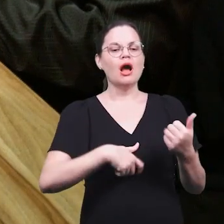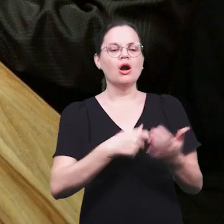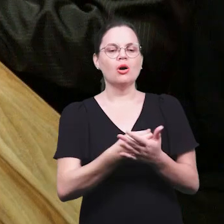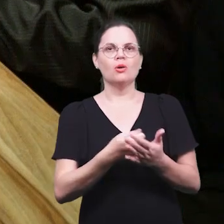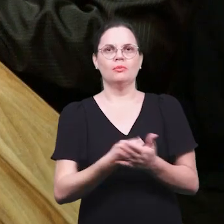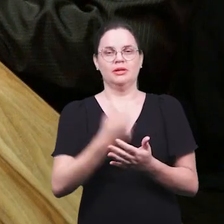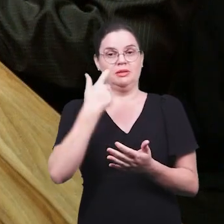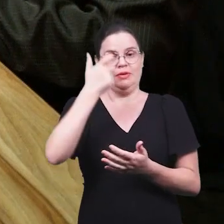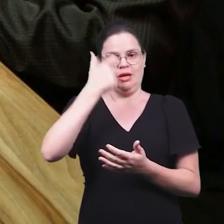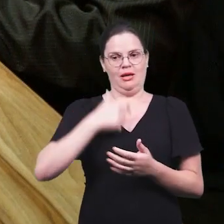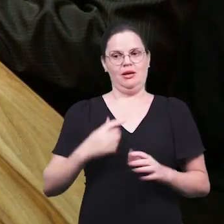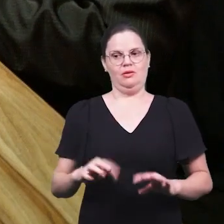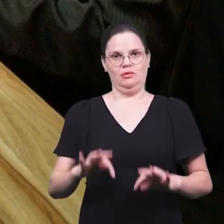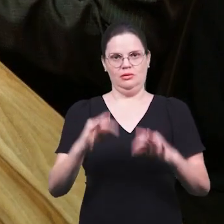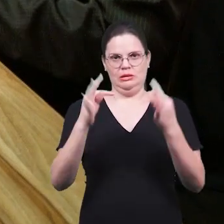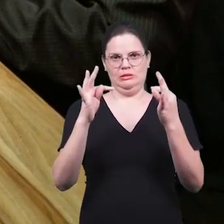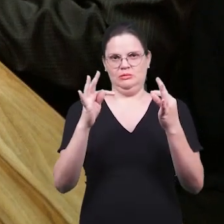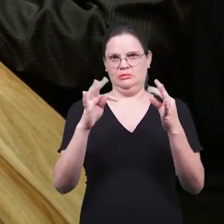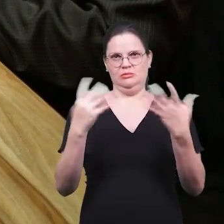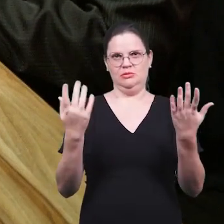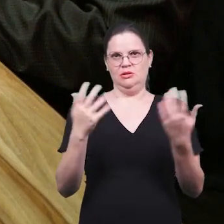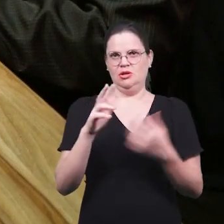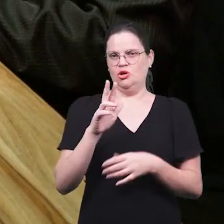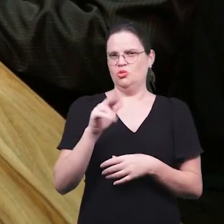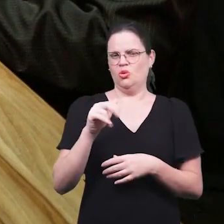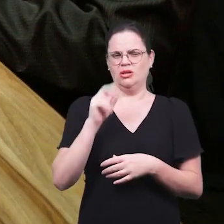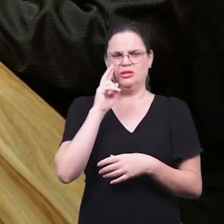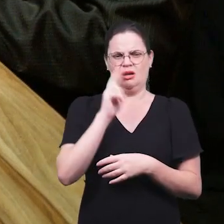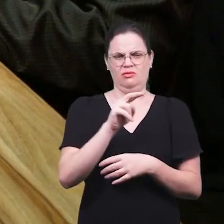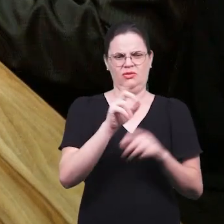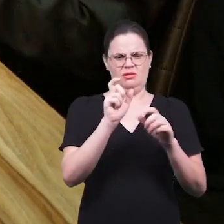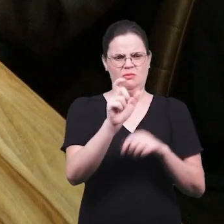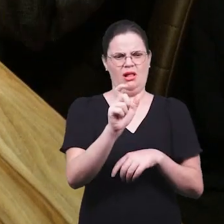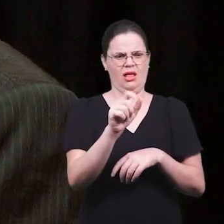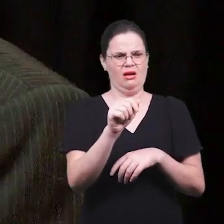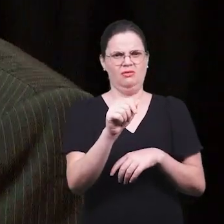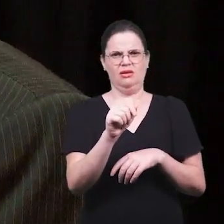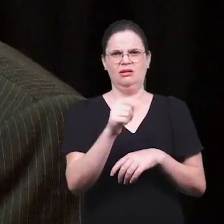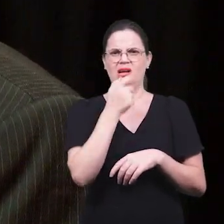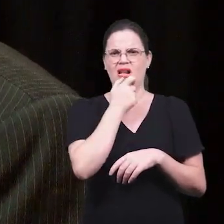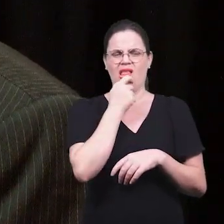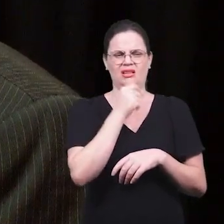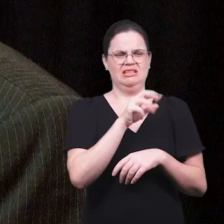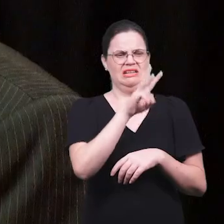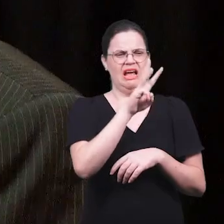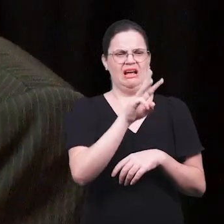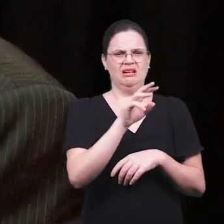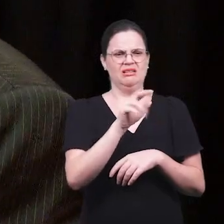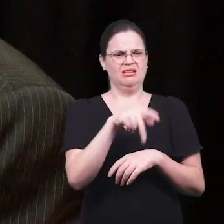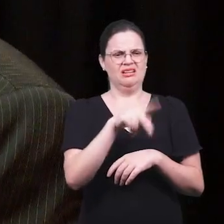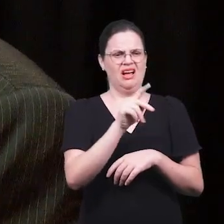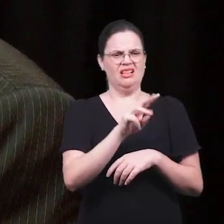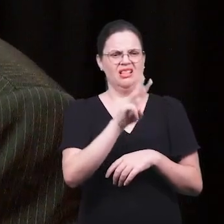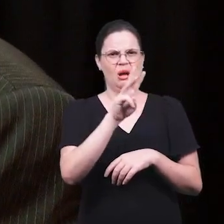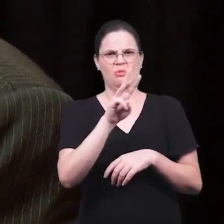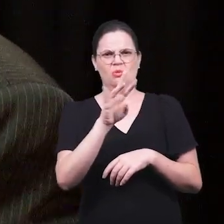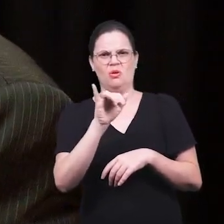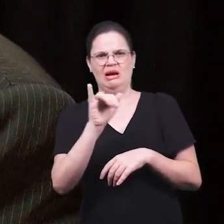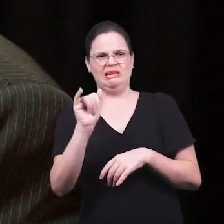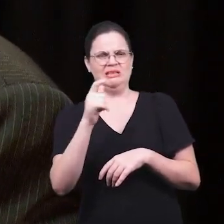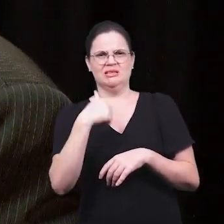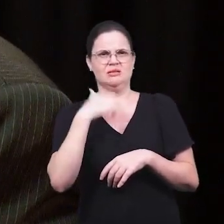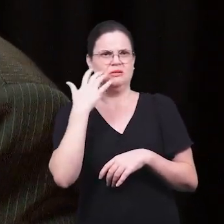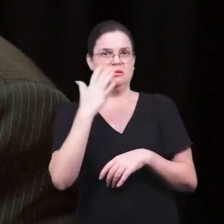Que a CGU tem um papel fundamental nisso, né? Exatamente. Agora, imagina, eu sou de tecnologia, nunca tinha ouvido falar sobre